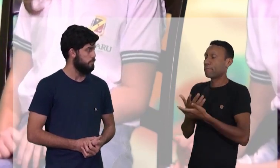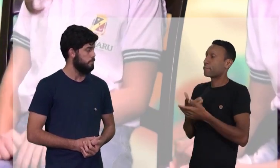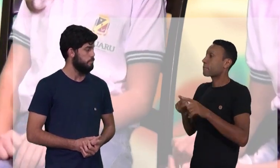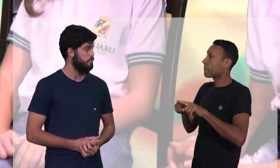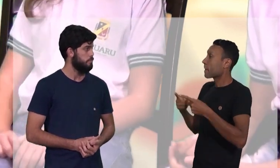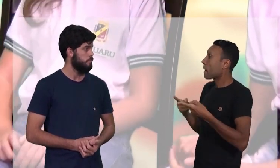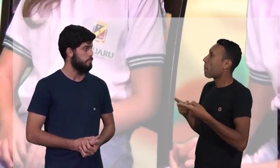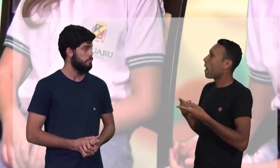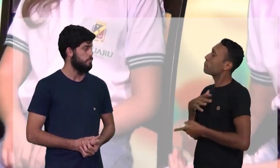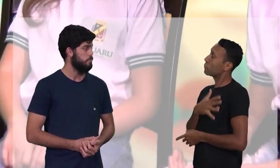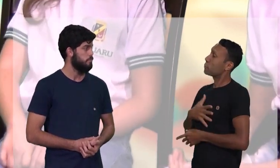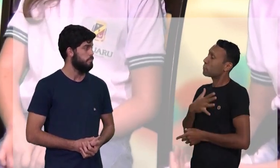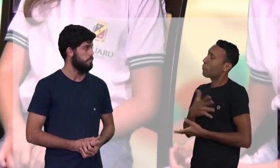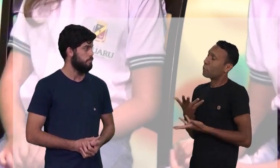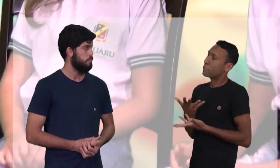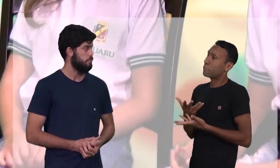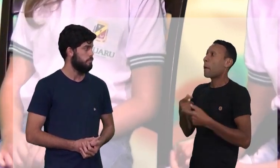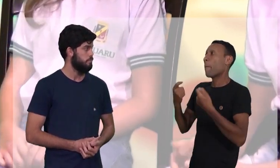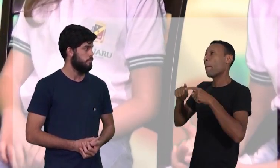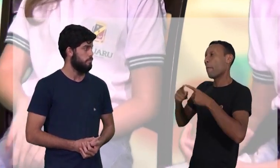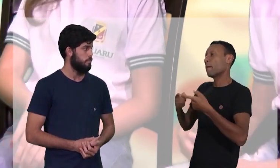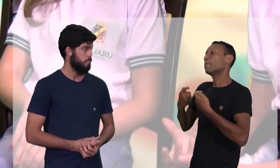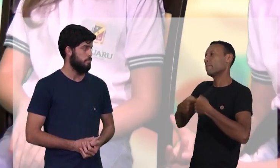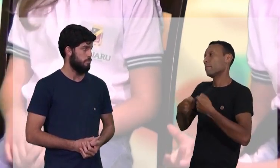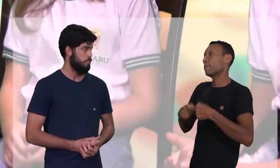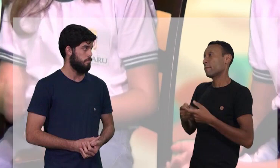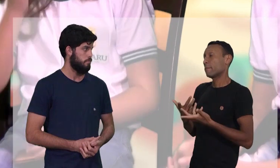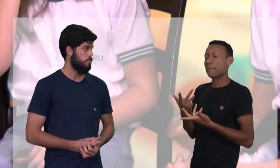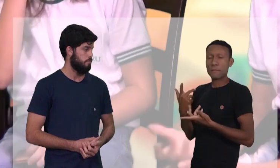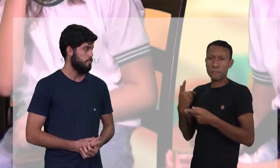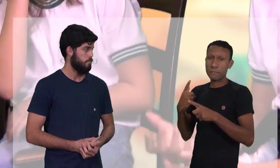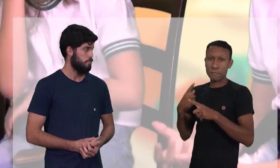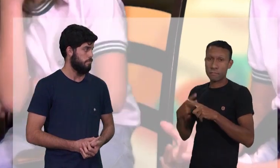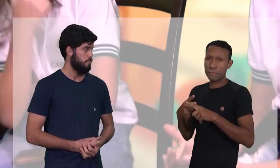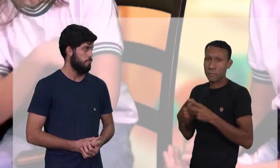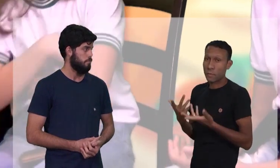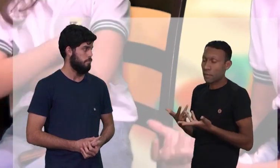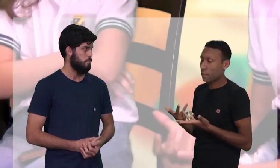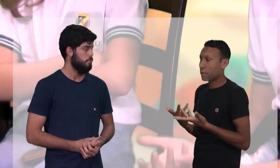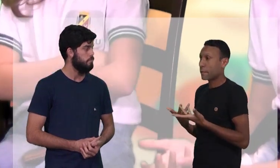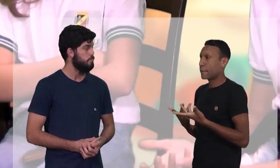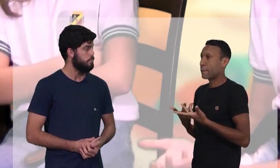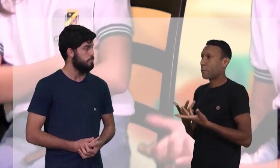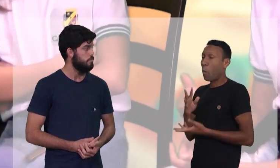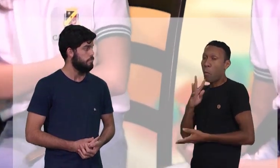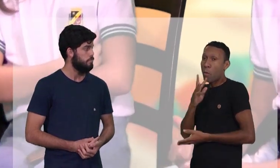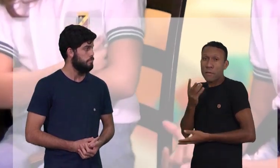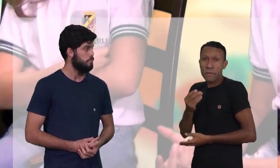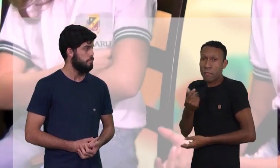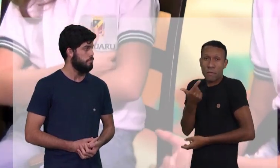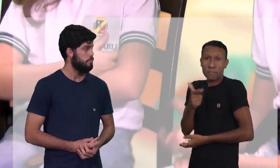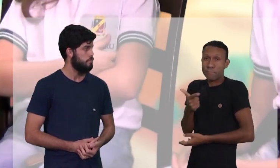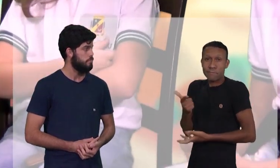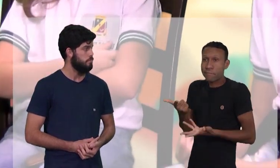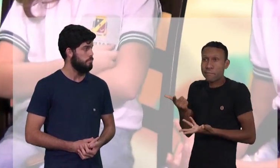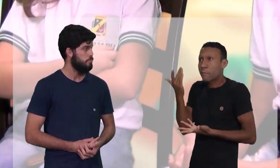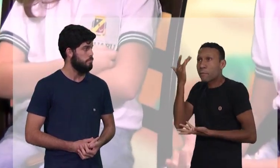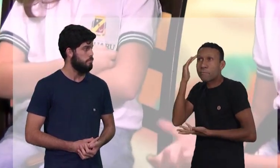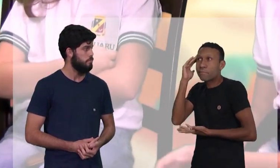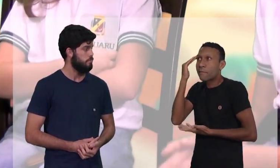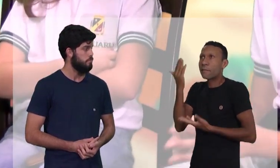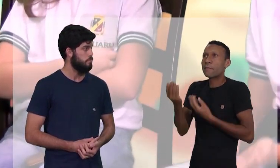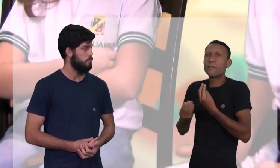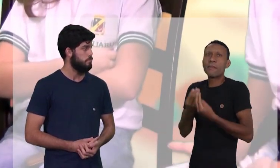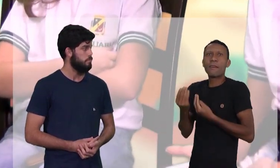Mas mesmo não gostando da aula online, eu sei que é necessário. Ou seja, era um conhecimento que eu não tinha. Era algo que eu não sabia que